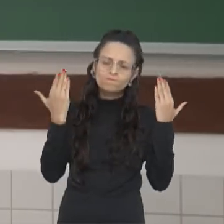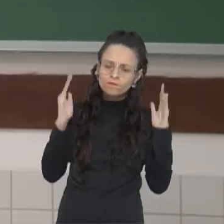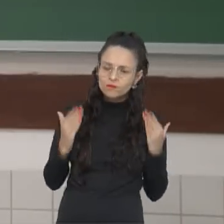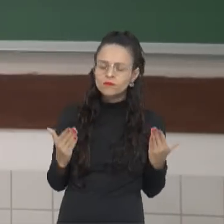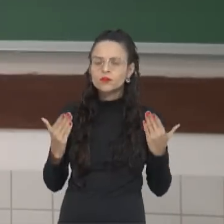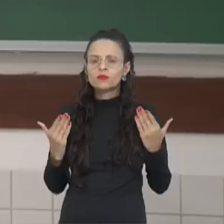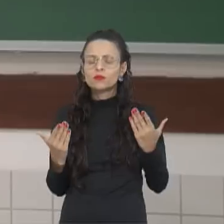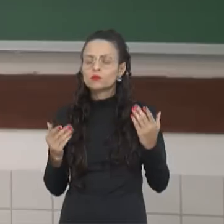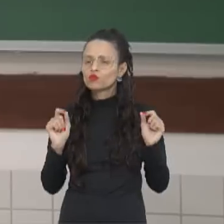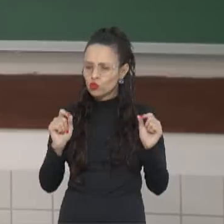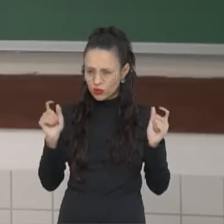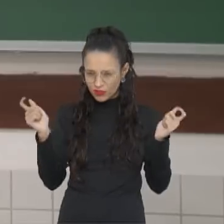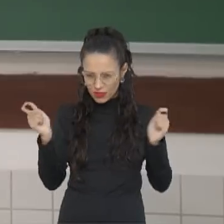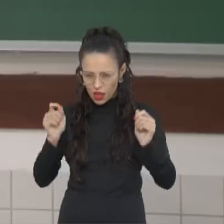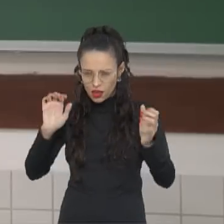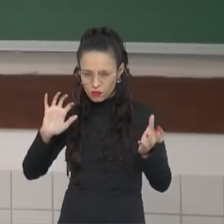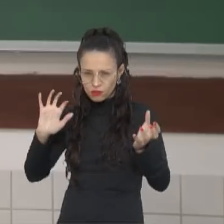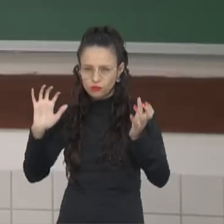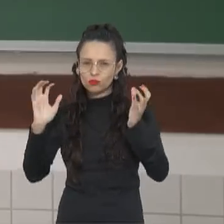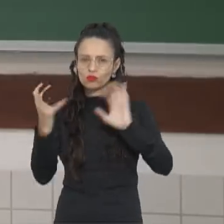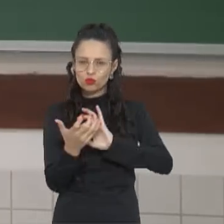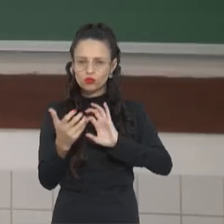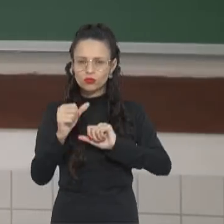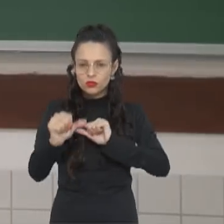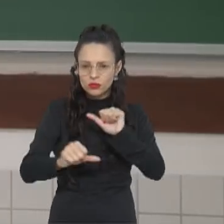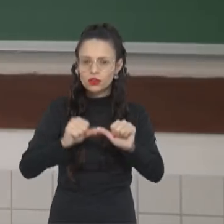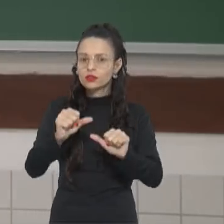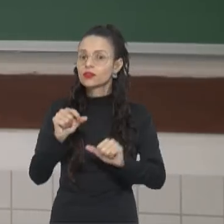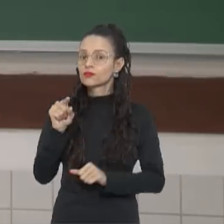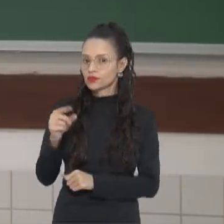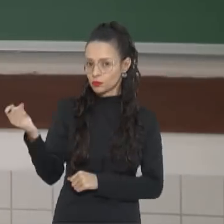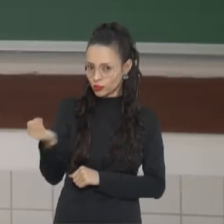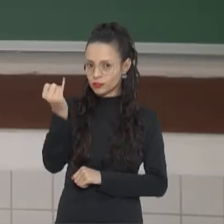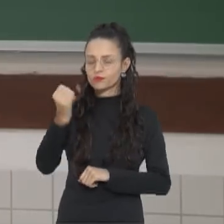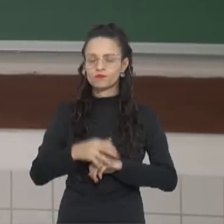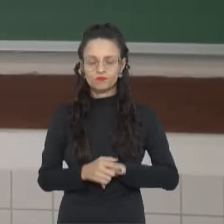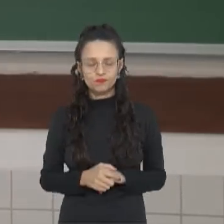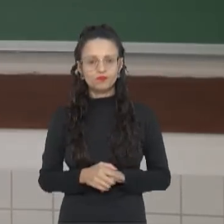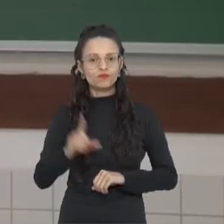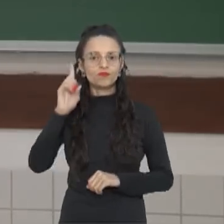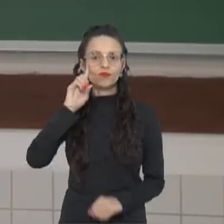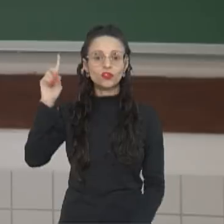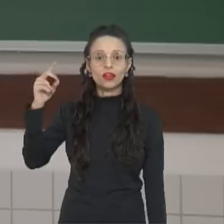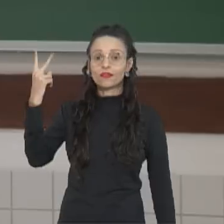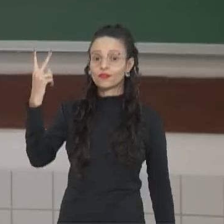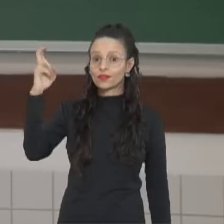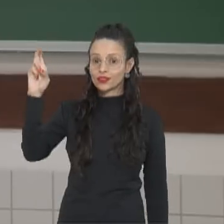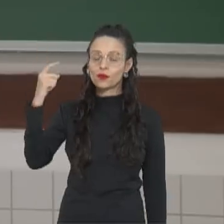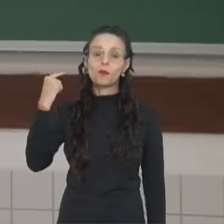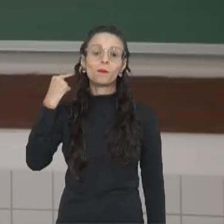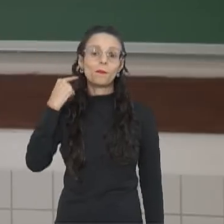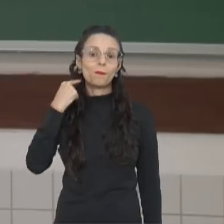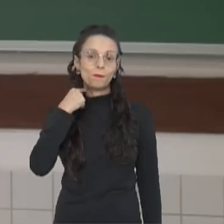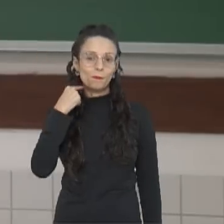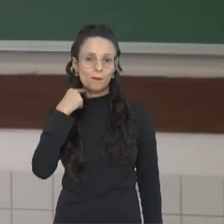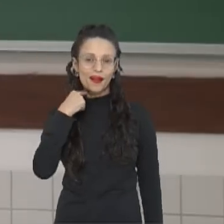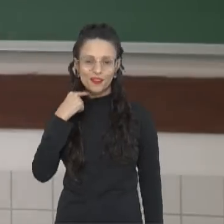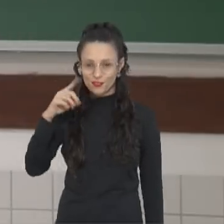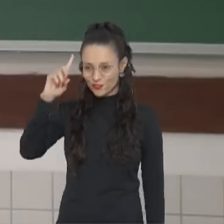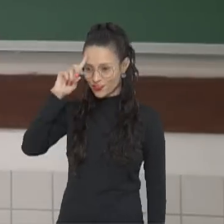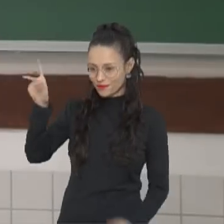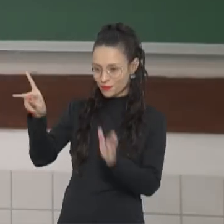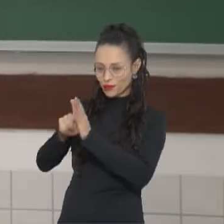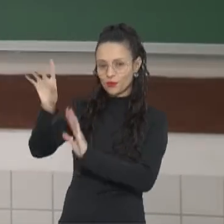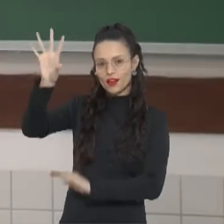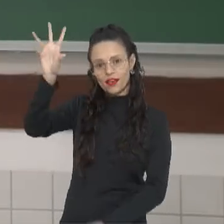verificarmos possibilidades de mudanças. Bem importante. E o dia 25 de maio, Dia de África, é